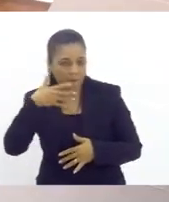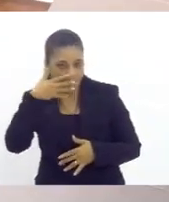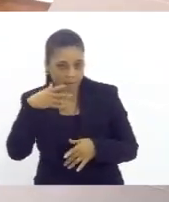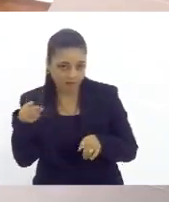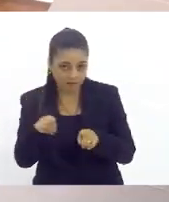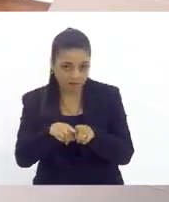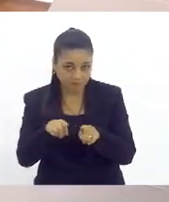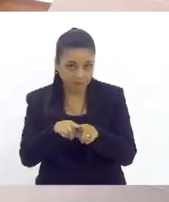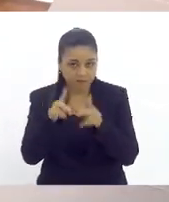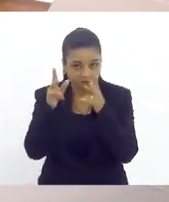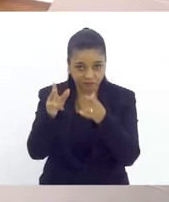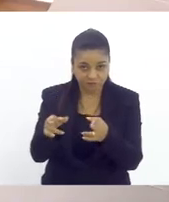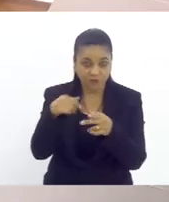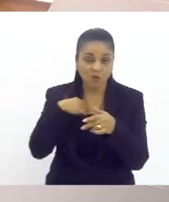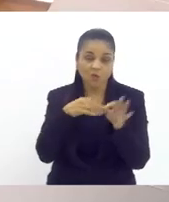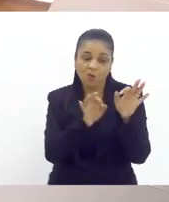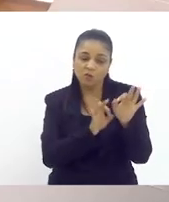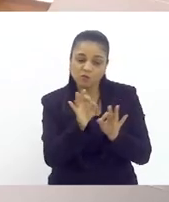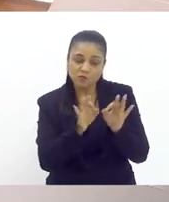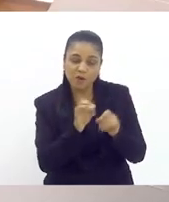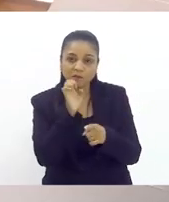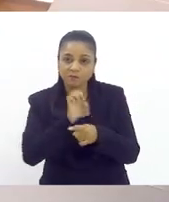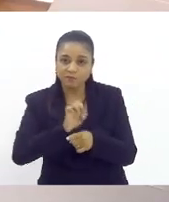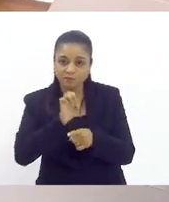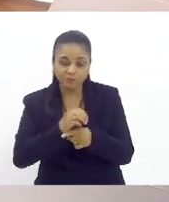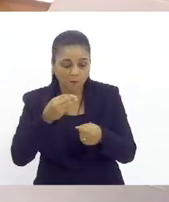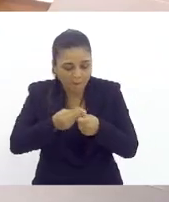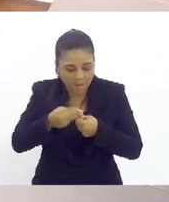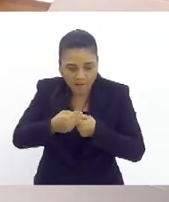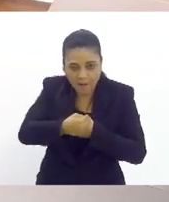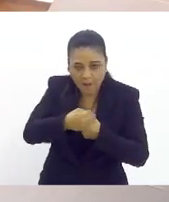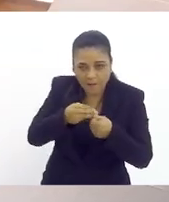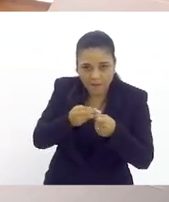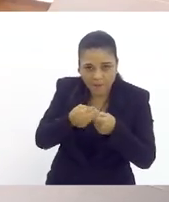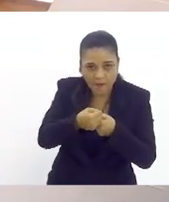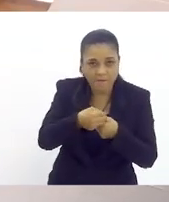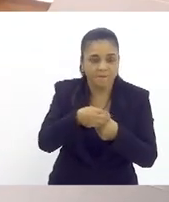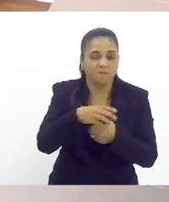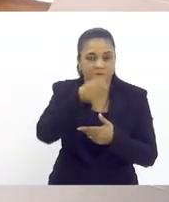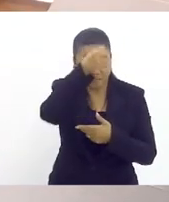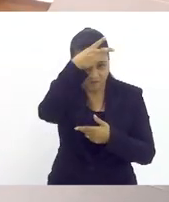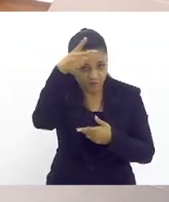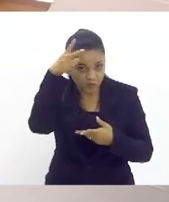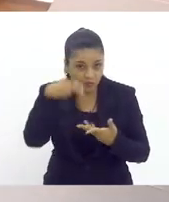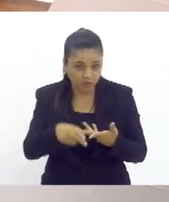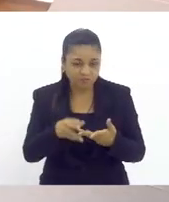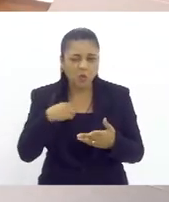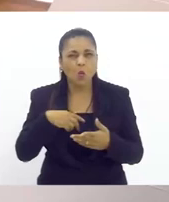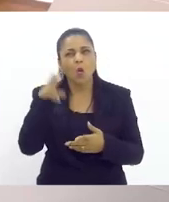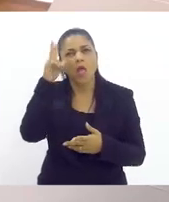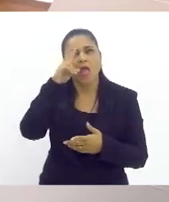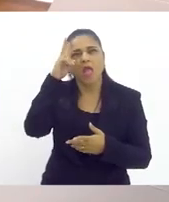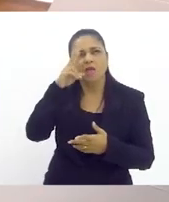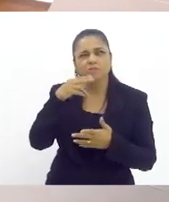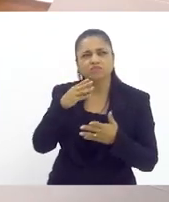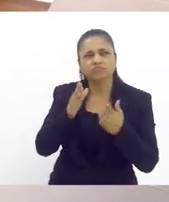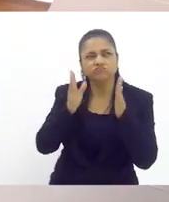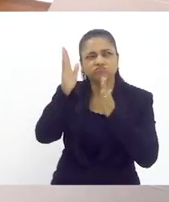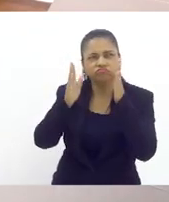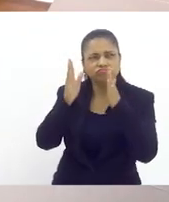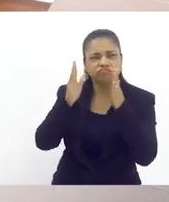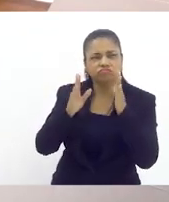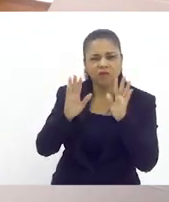a questão Alba dos planos municipais eu me lembro já eu acho que era época final